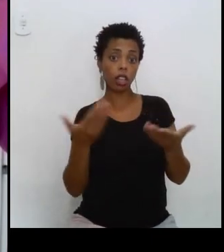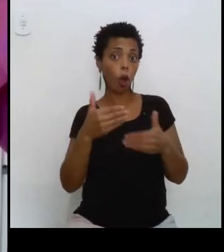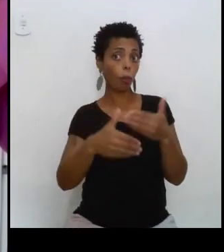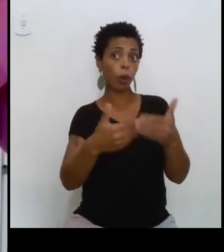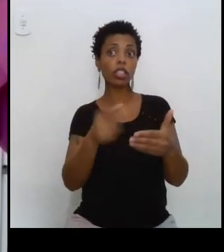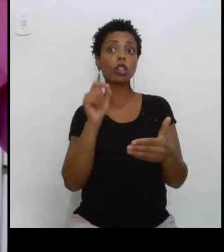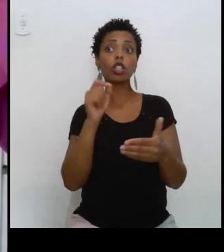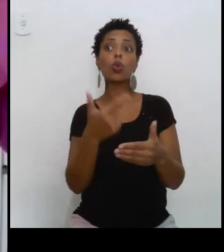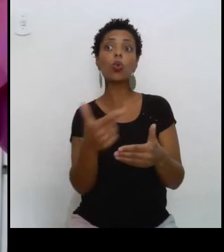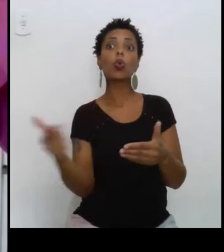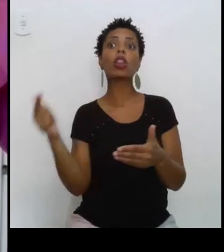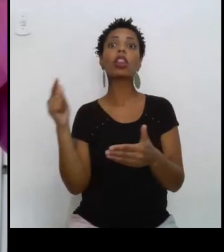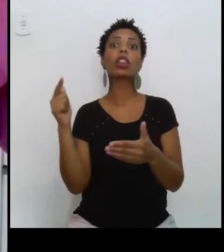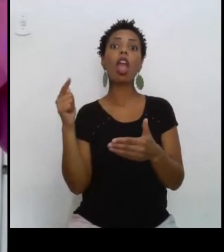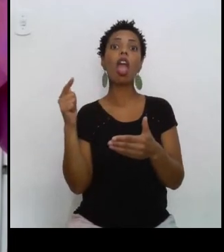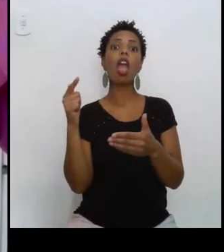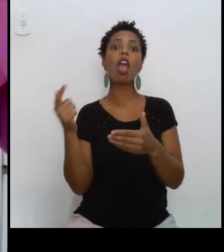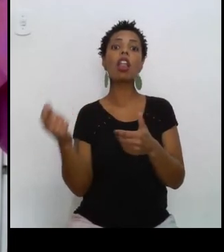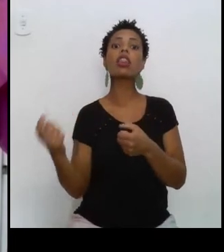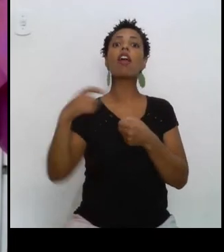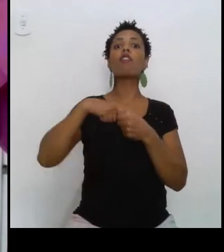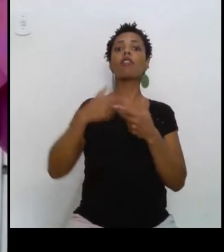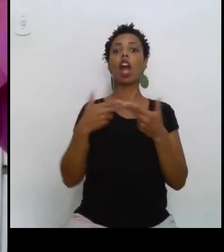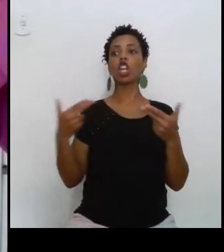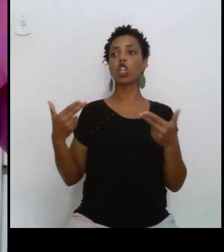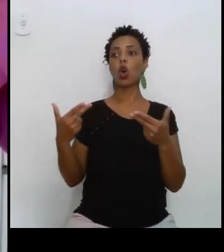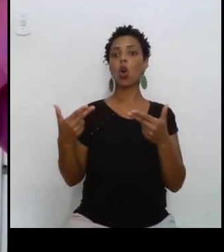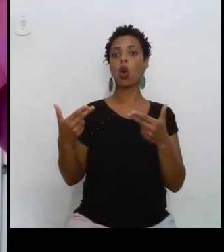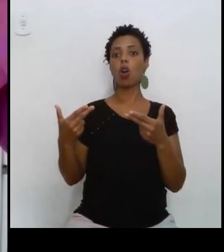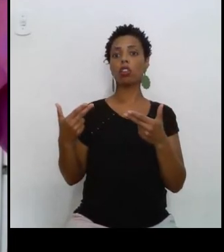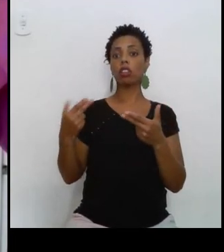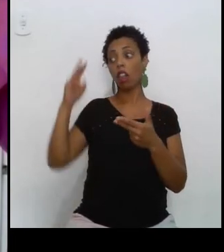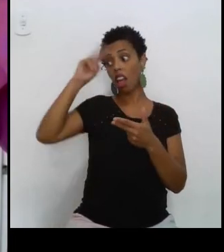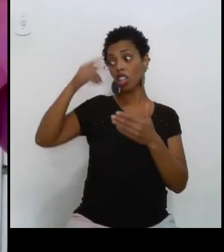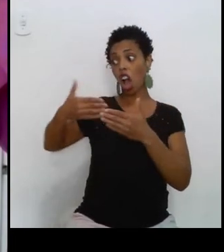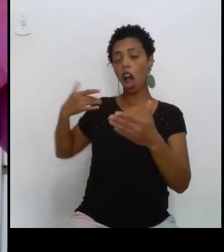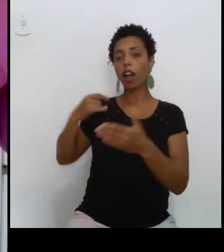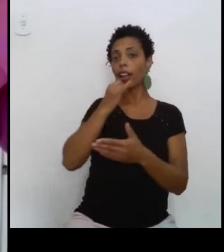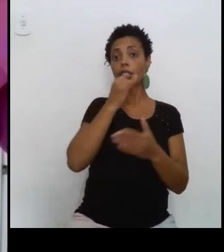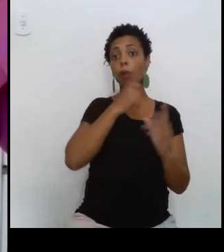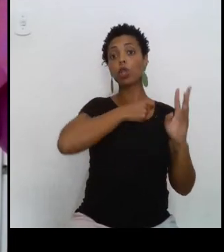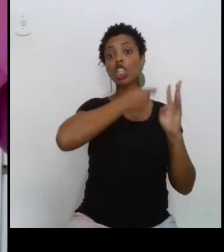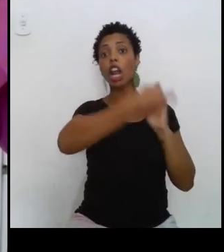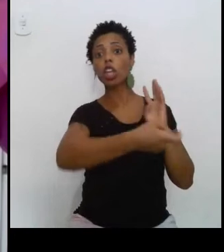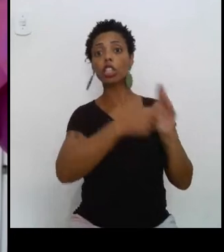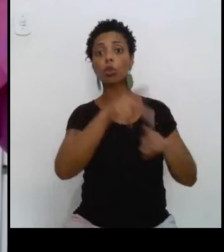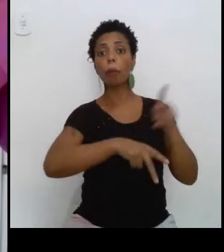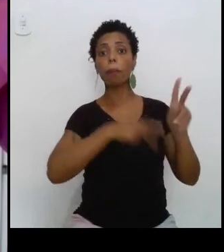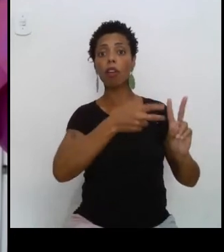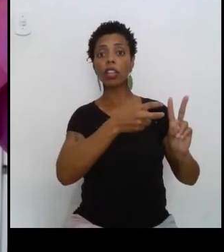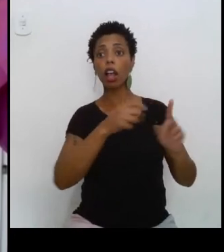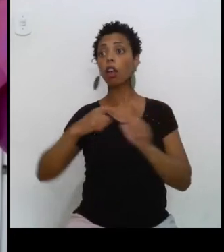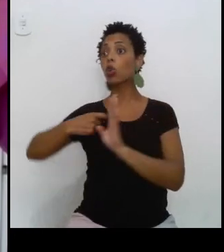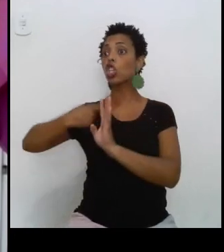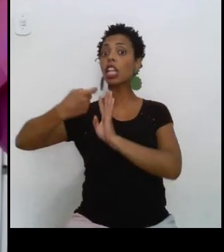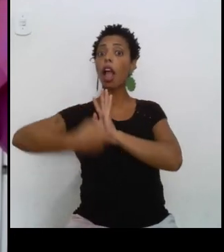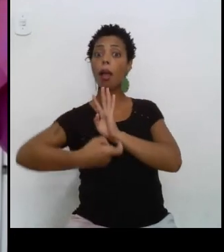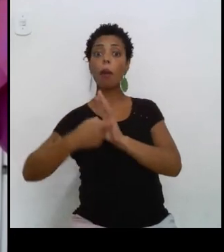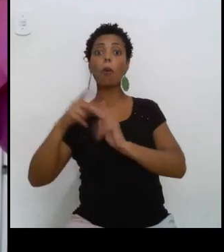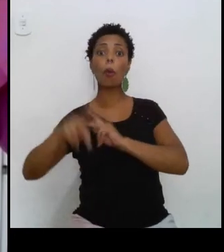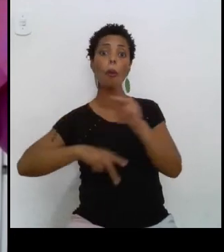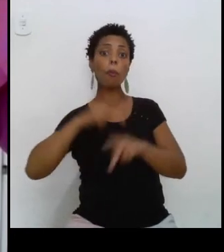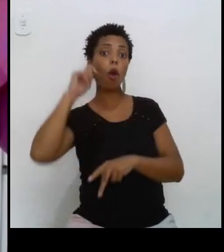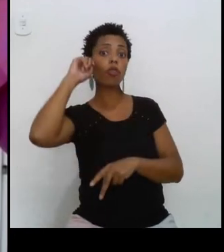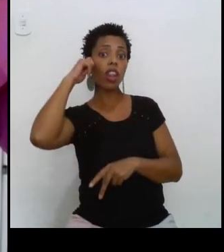nem com genocide cometemos com indígenas e nem Congelante o negro Alda bateu não de bateu não representar